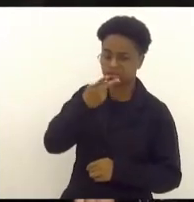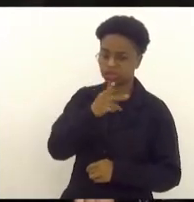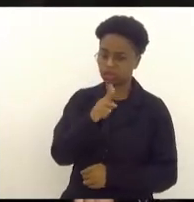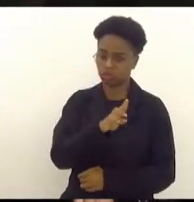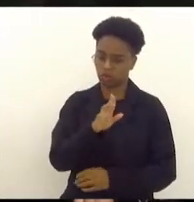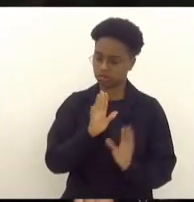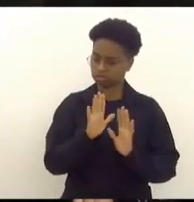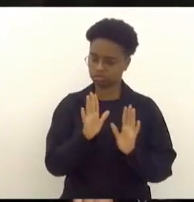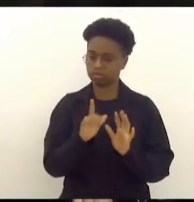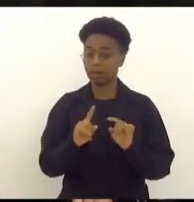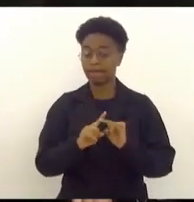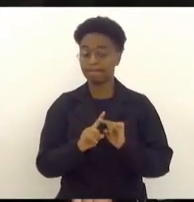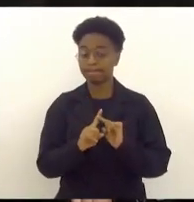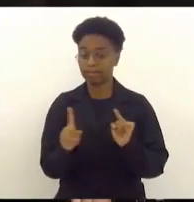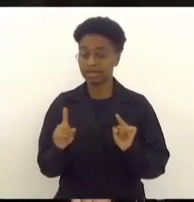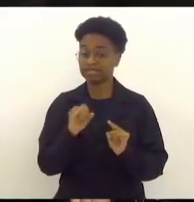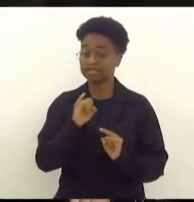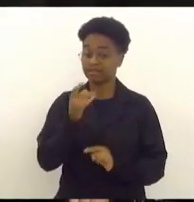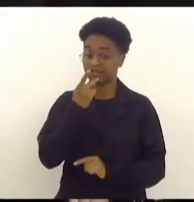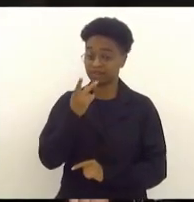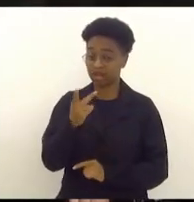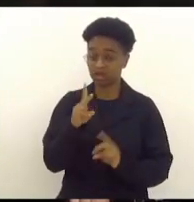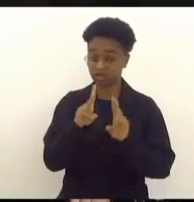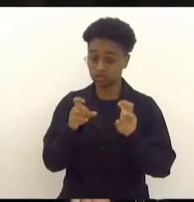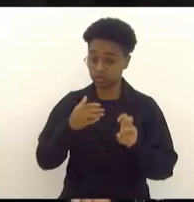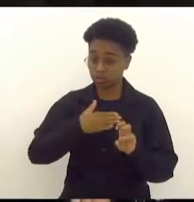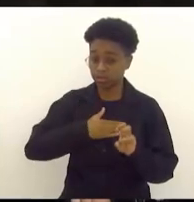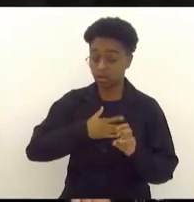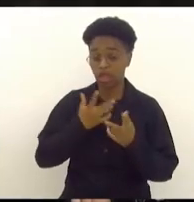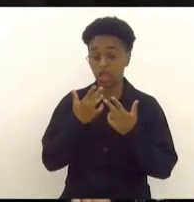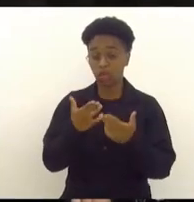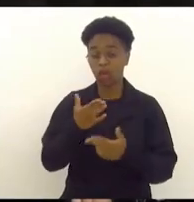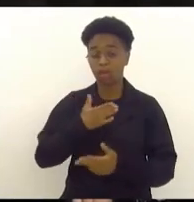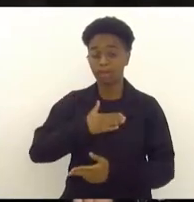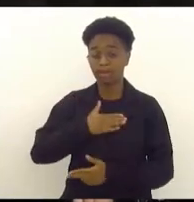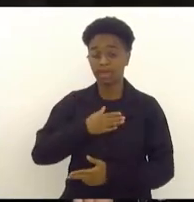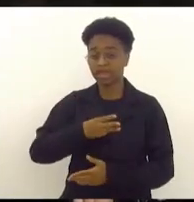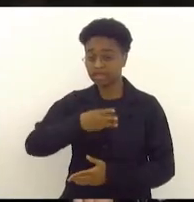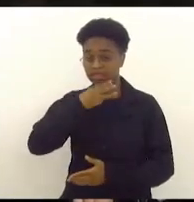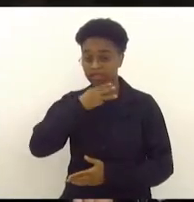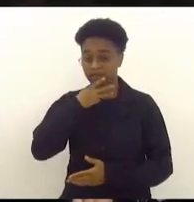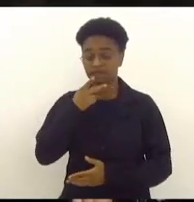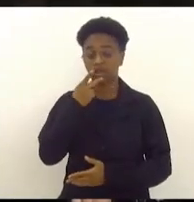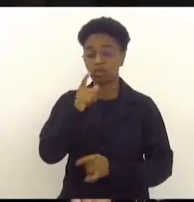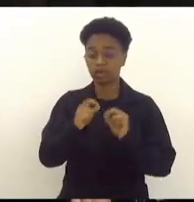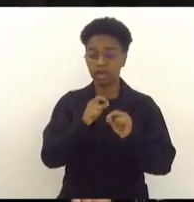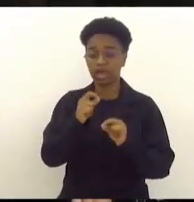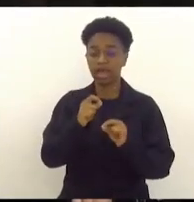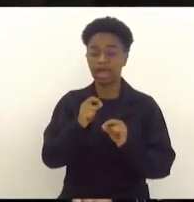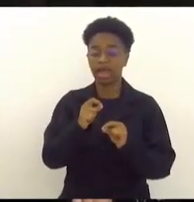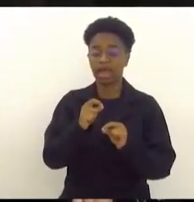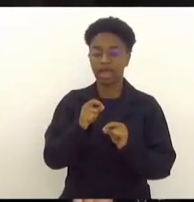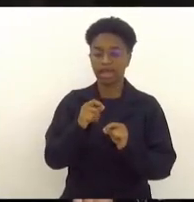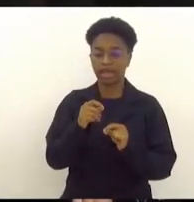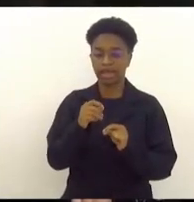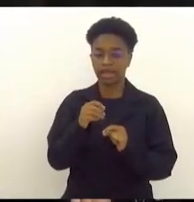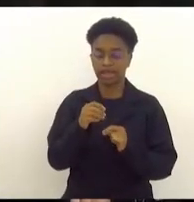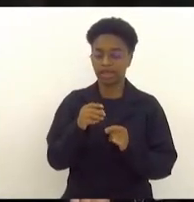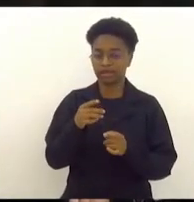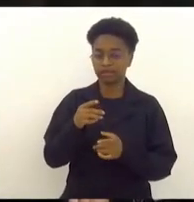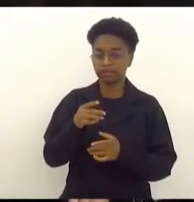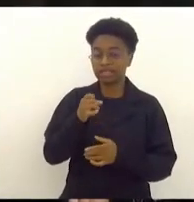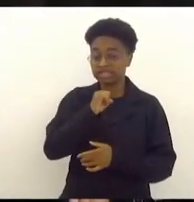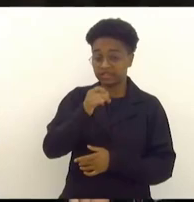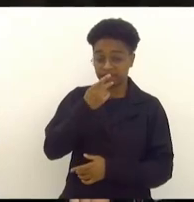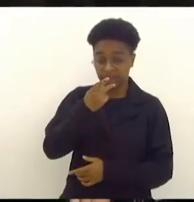quando tratar do meu nome Como dizia minha tataravó a língua é o bacalhau do corpo então quando vossa excelência